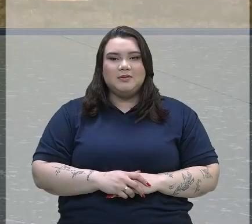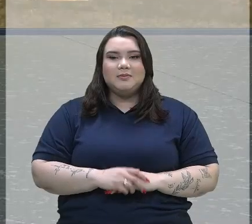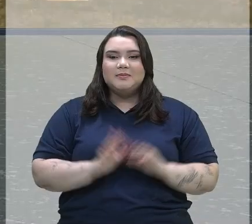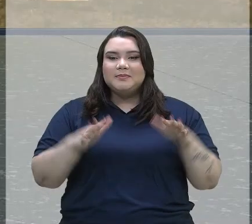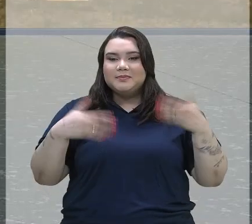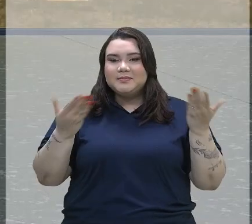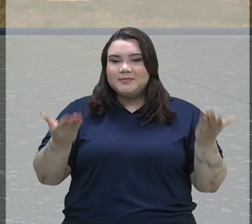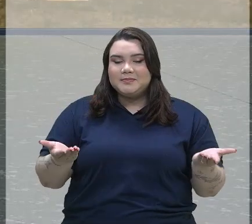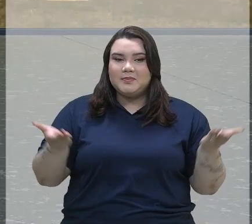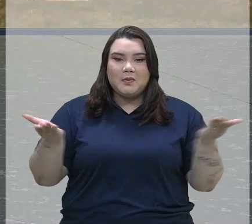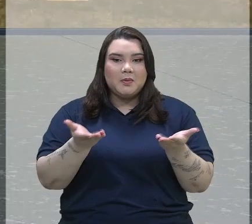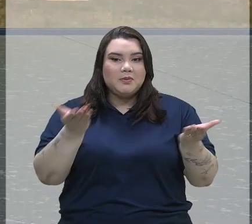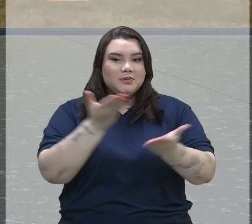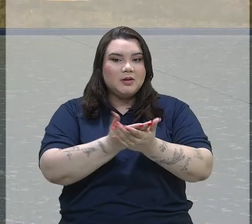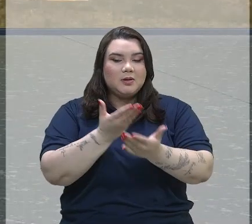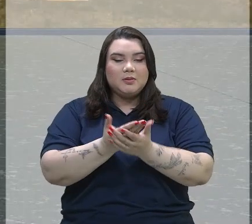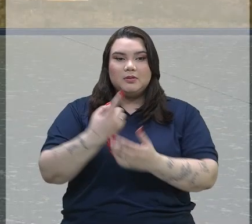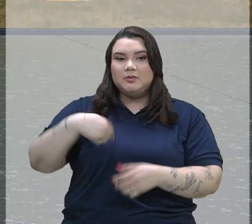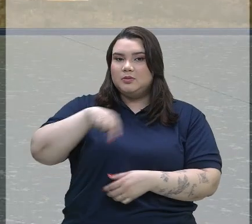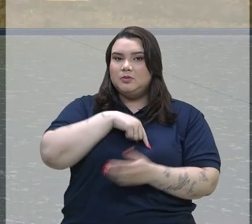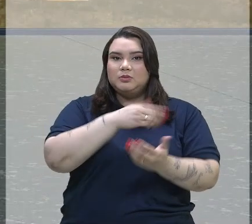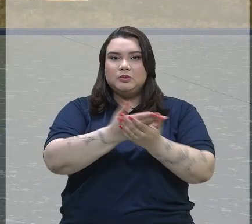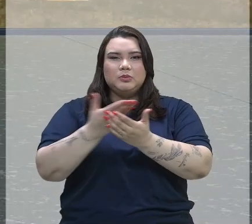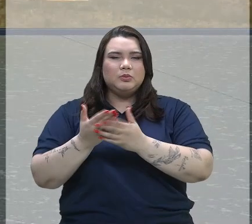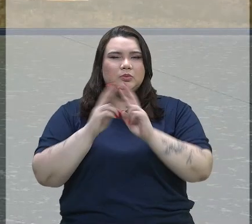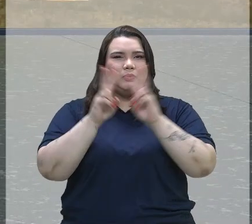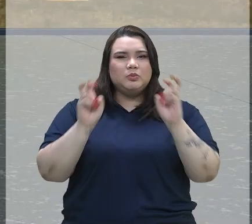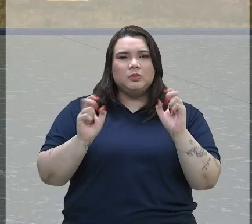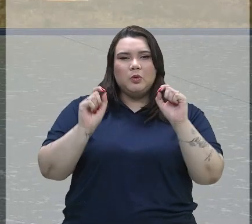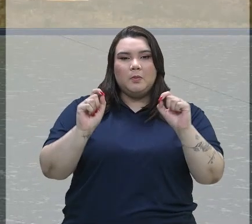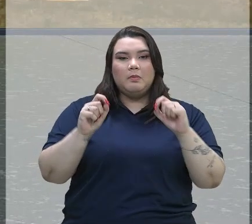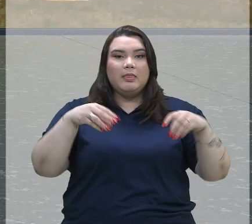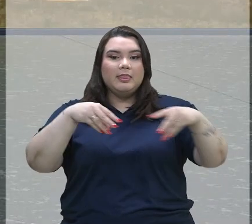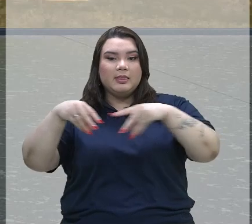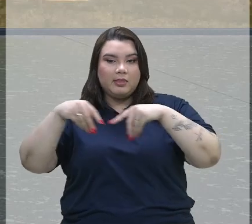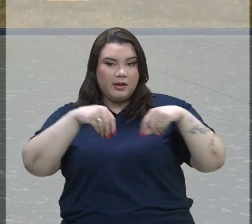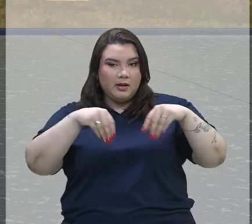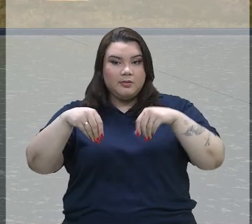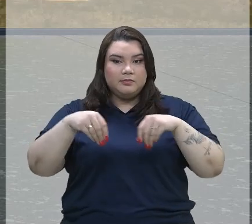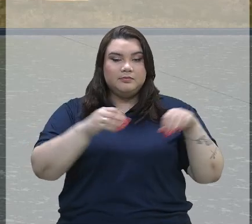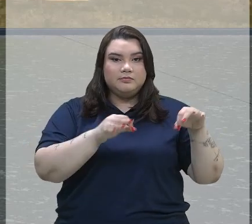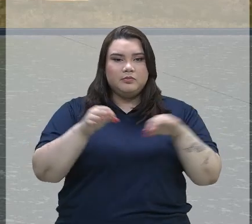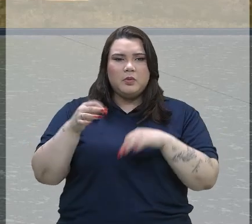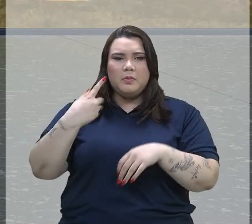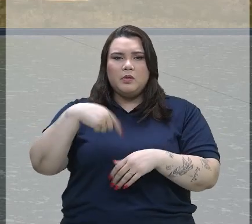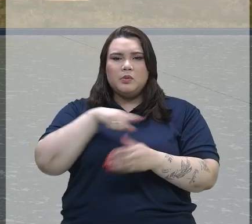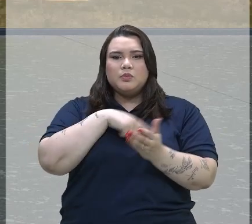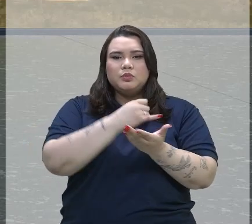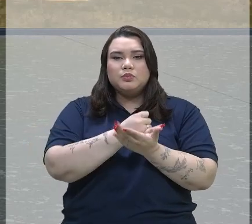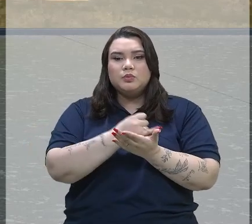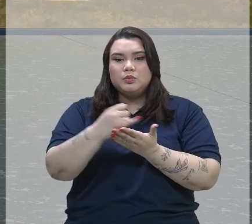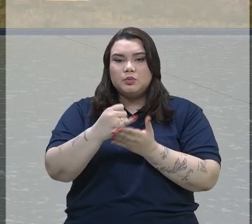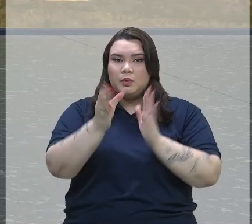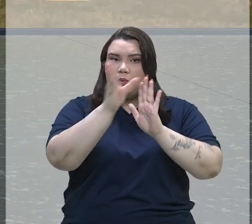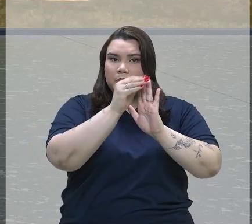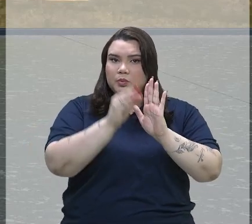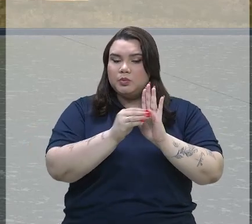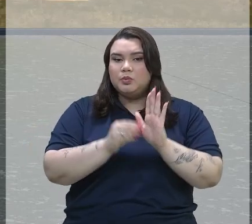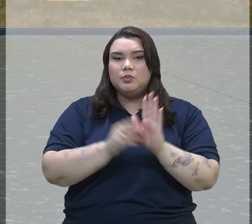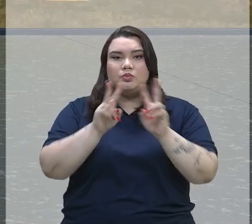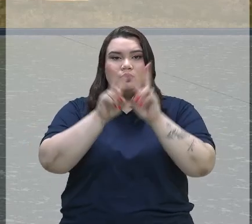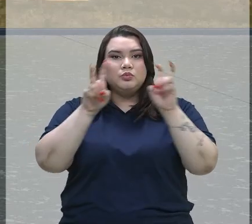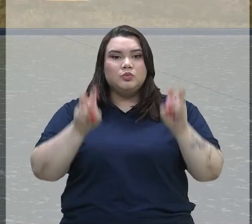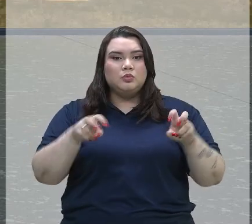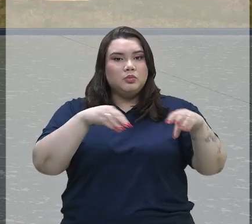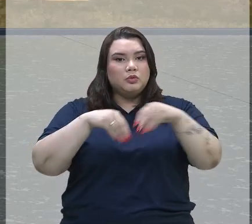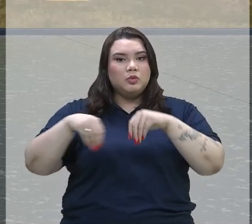Bem, nesta aula nós vamos falar basicamente sobre solos. E para a gente introduzir esse conteúdo sobre solos, eu tenho